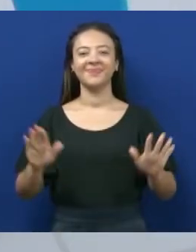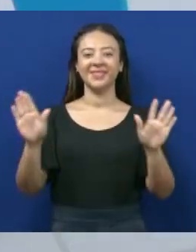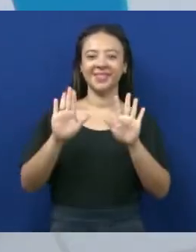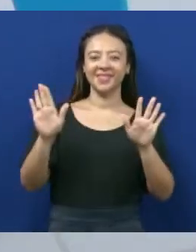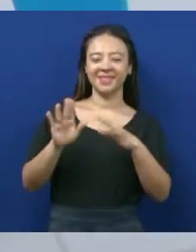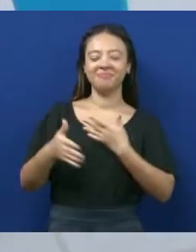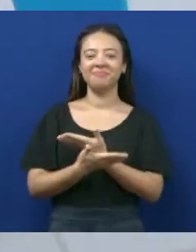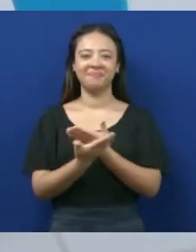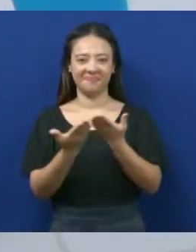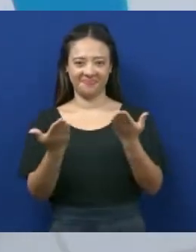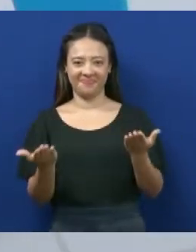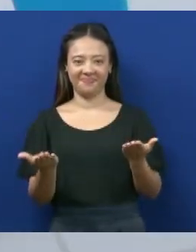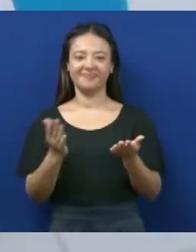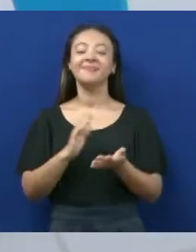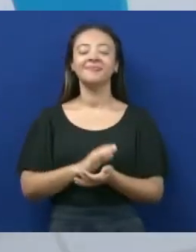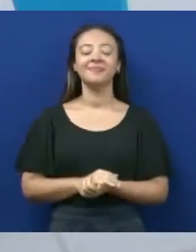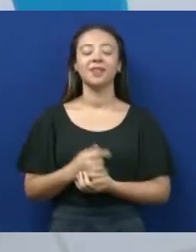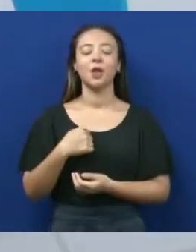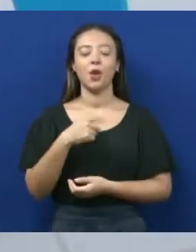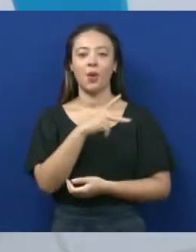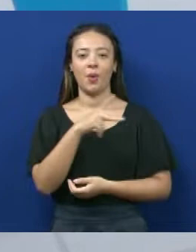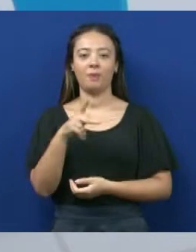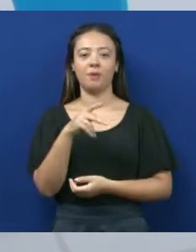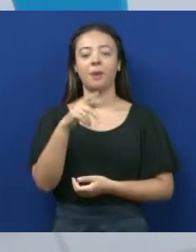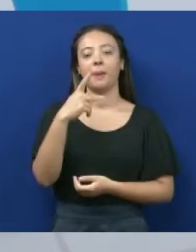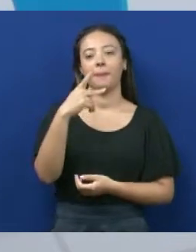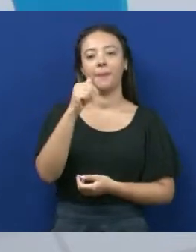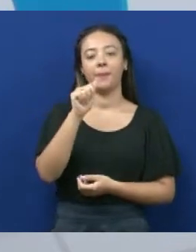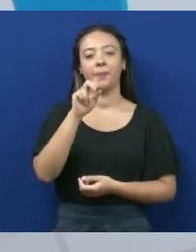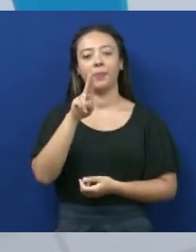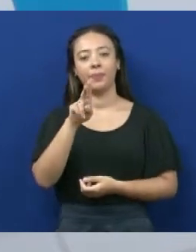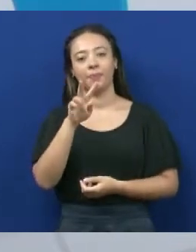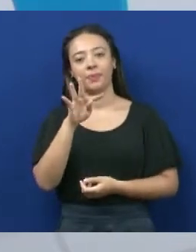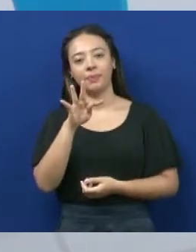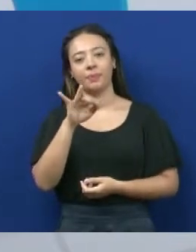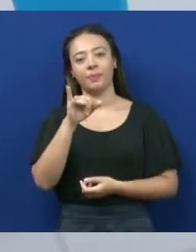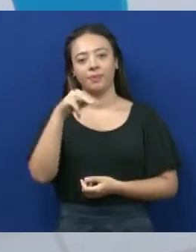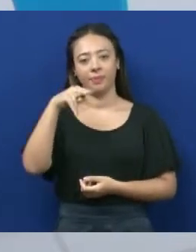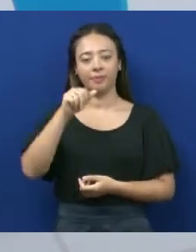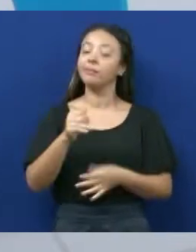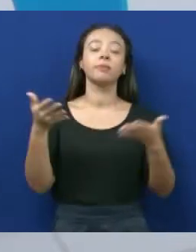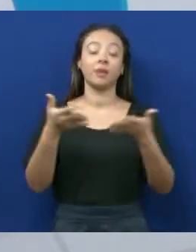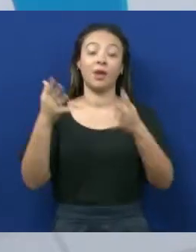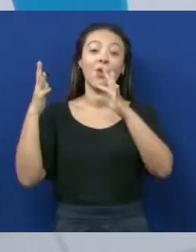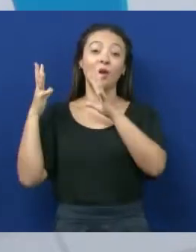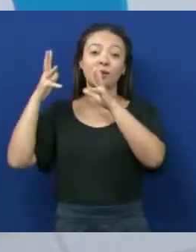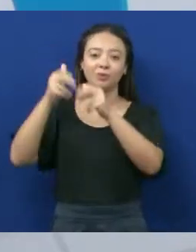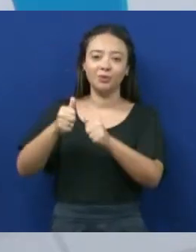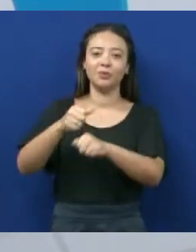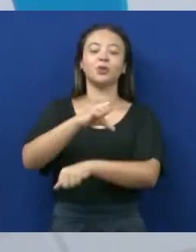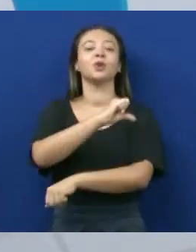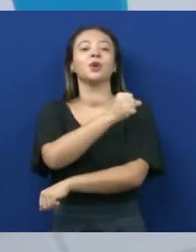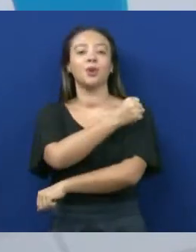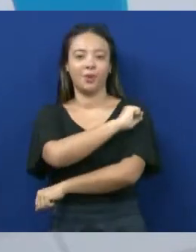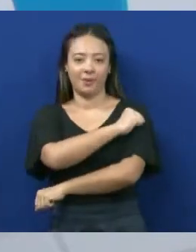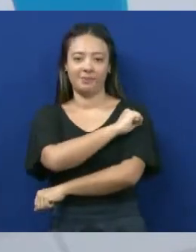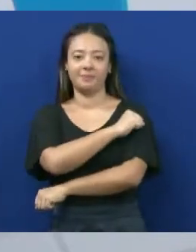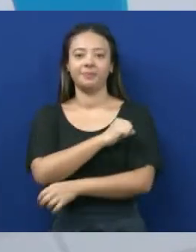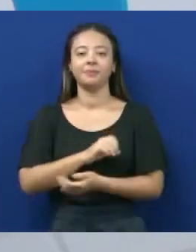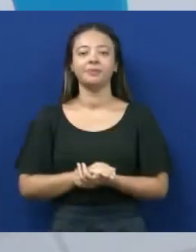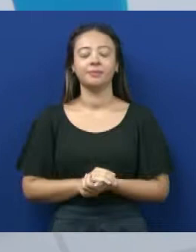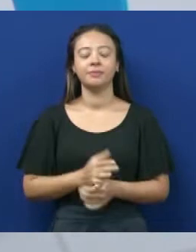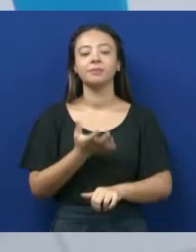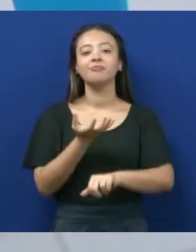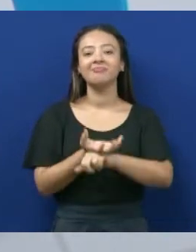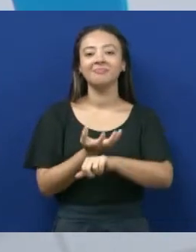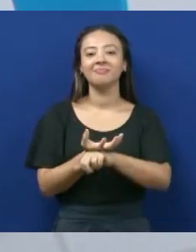Olá a todos, eu sou a professora Paulina e estou fazendo uma revisão aqui do 8º ano, tá? Na